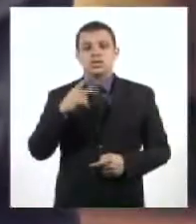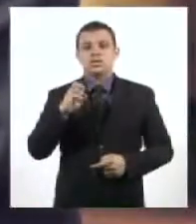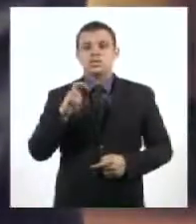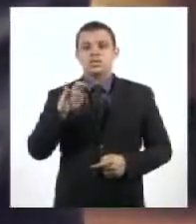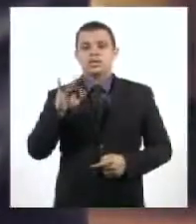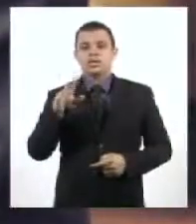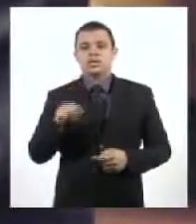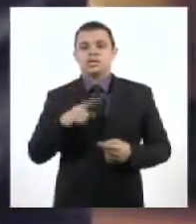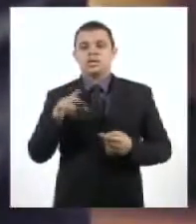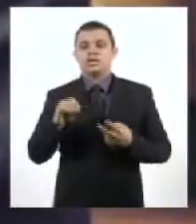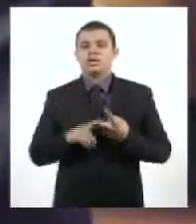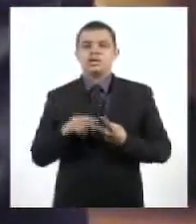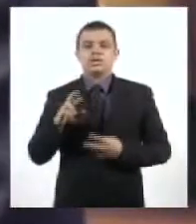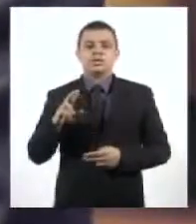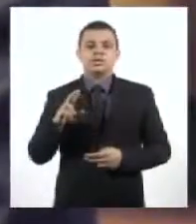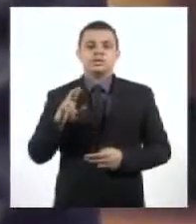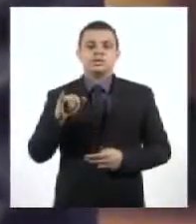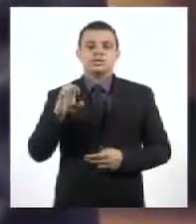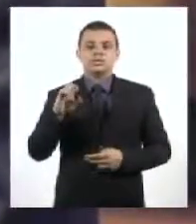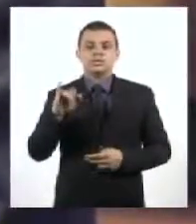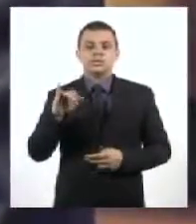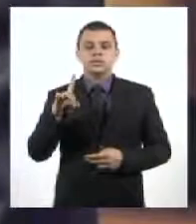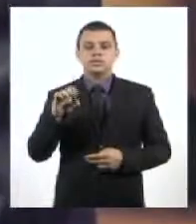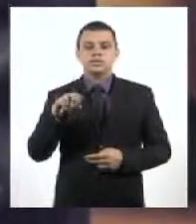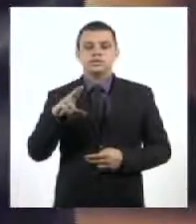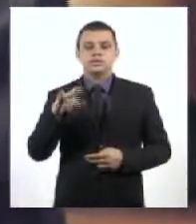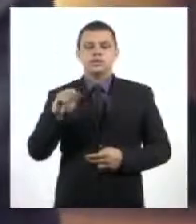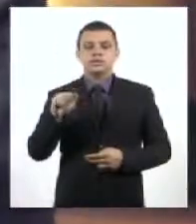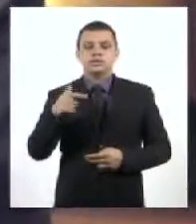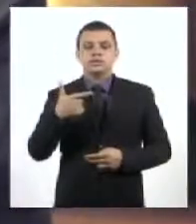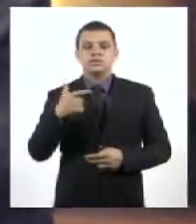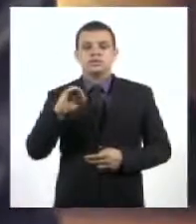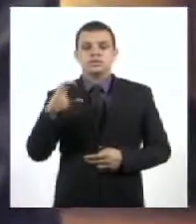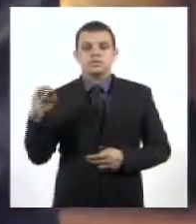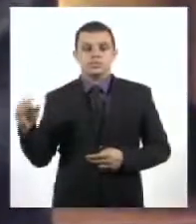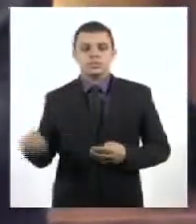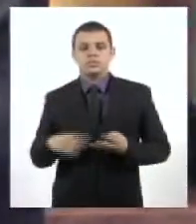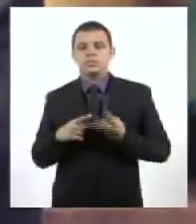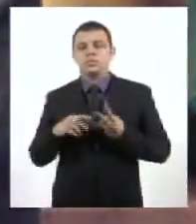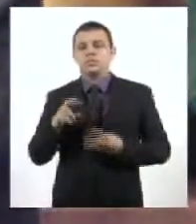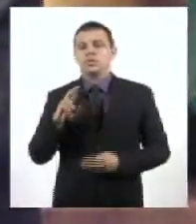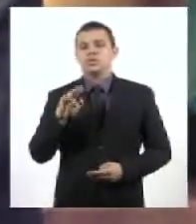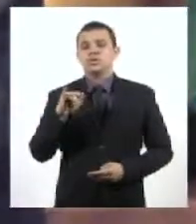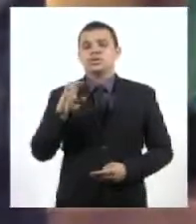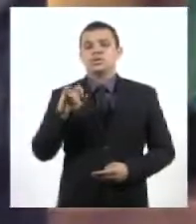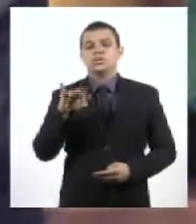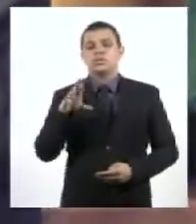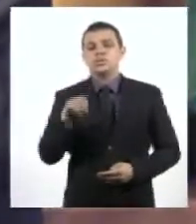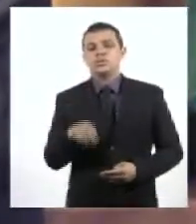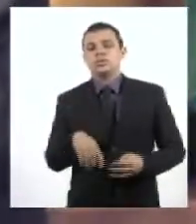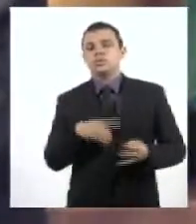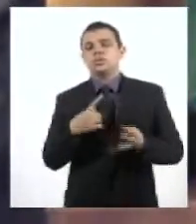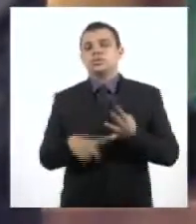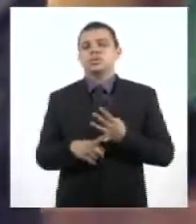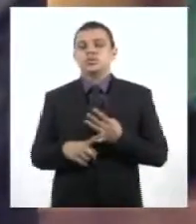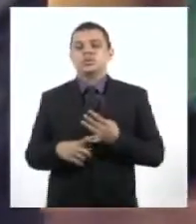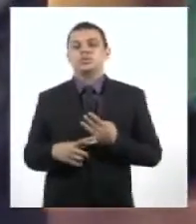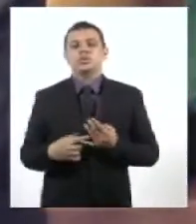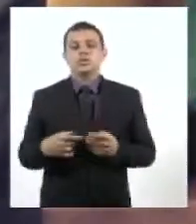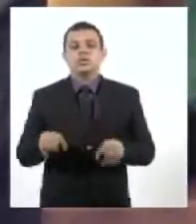Recanto Verde, Ribeira 2. A data do certame será no dia 28 de setembro, 29 de setembro, serão mais